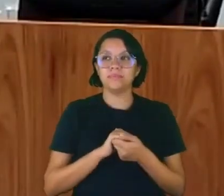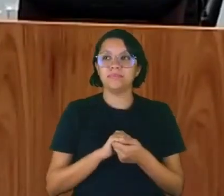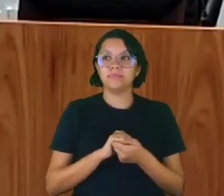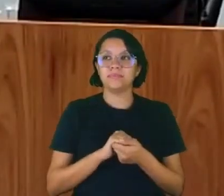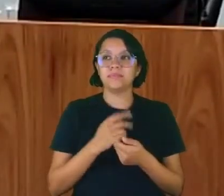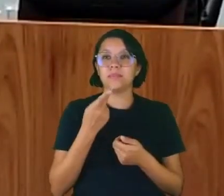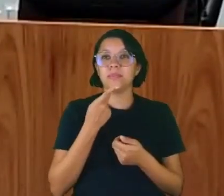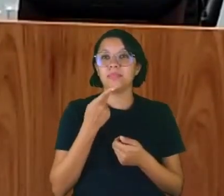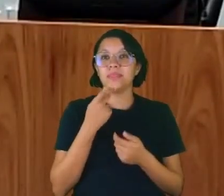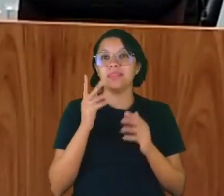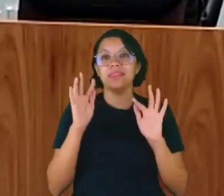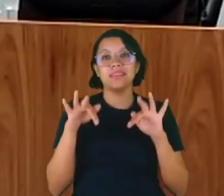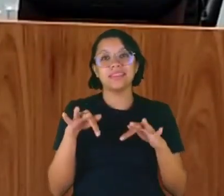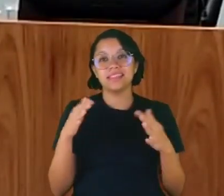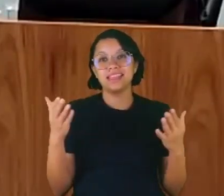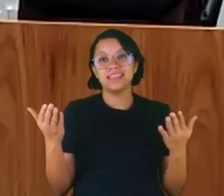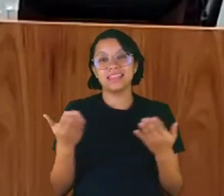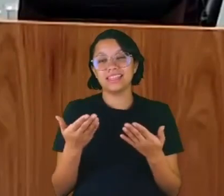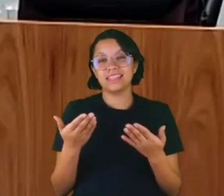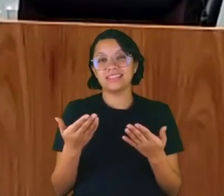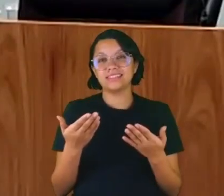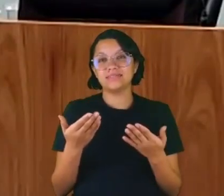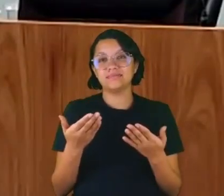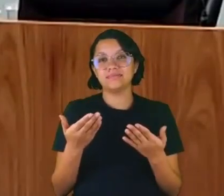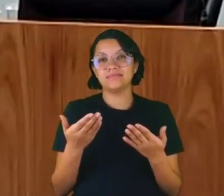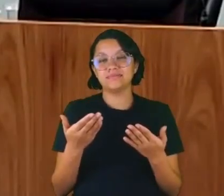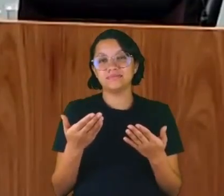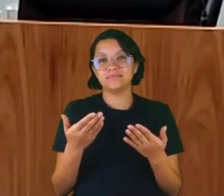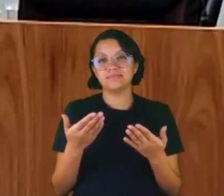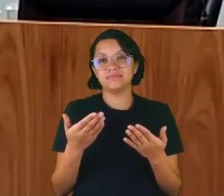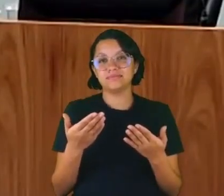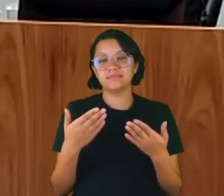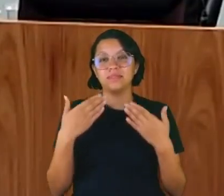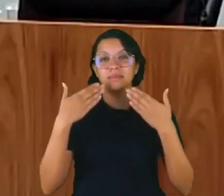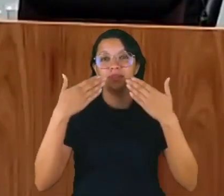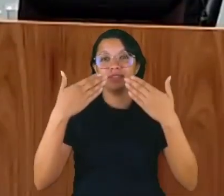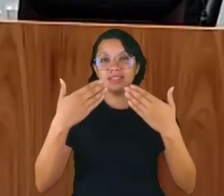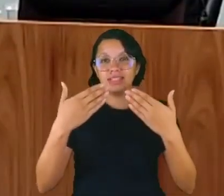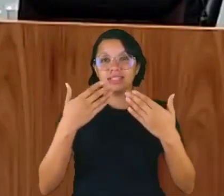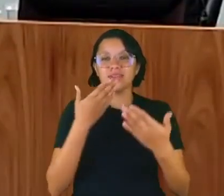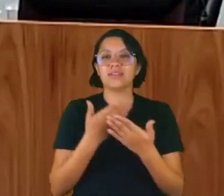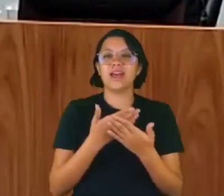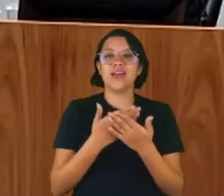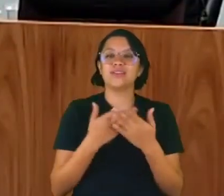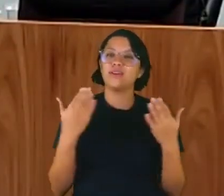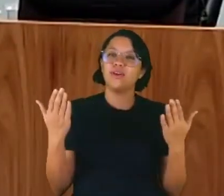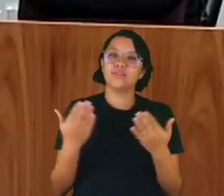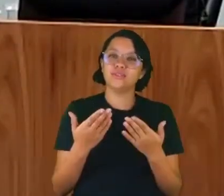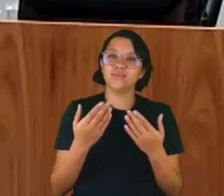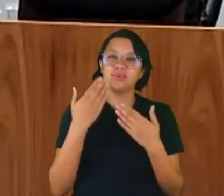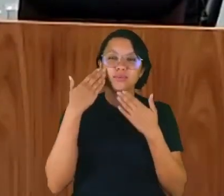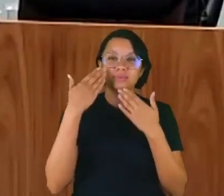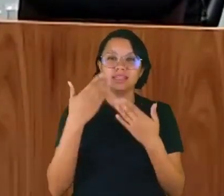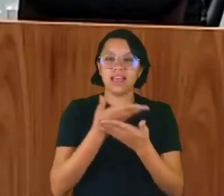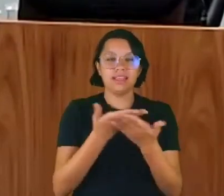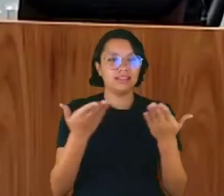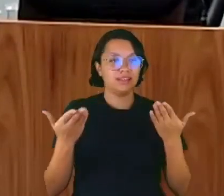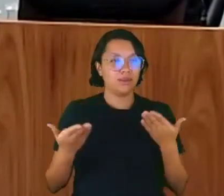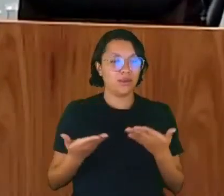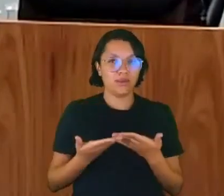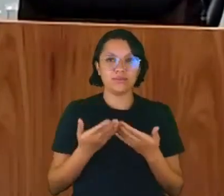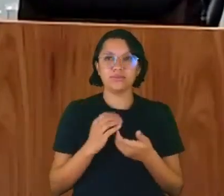declaro encerrada a nossa sessão da escola de hoje. Muito obrigada a todos e